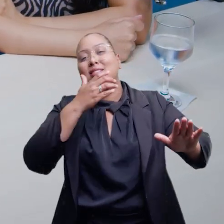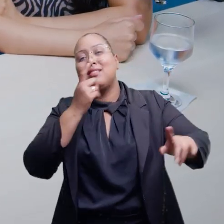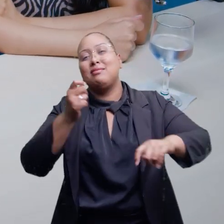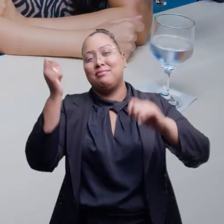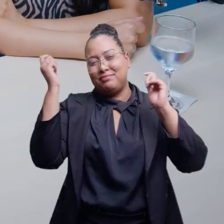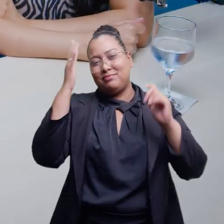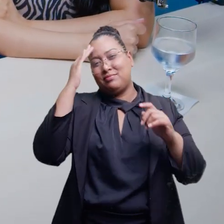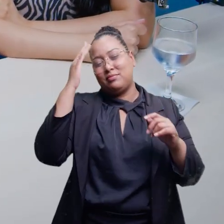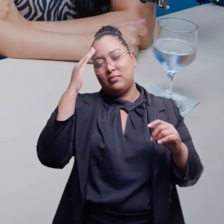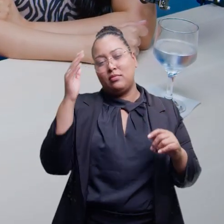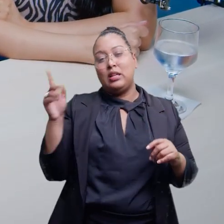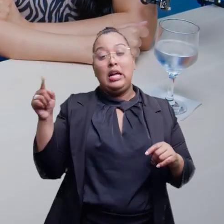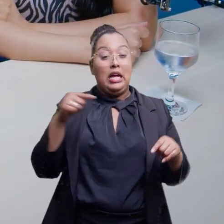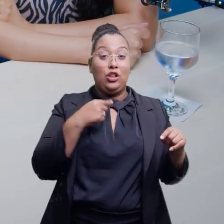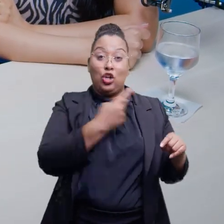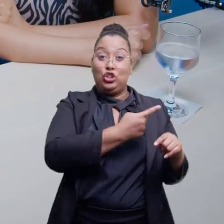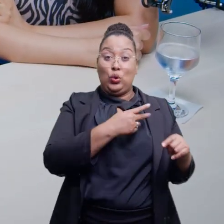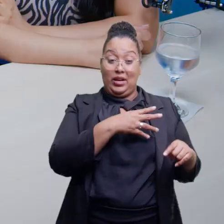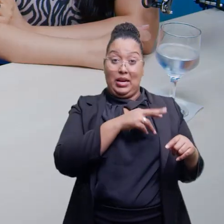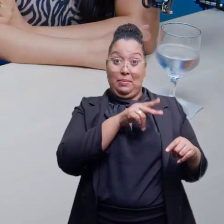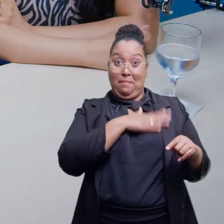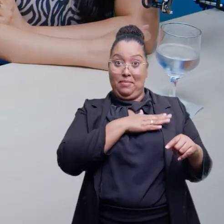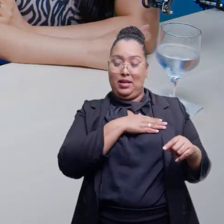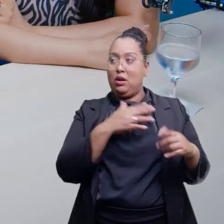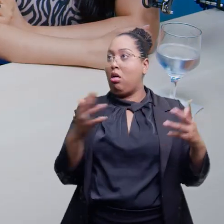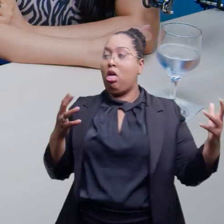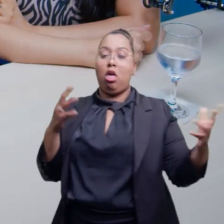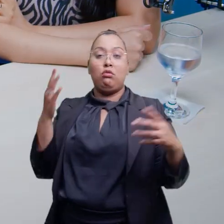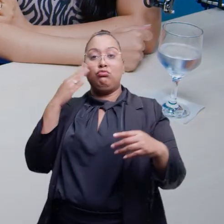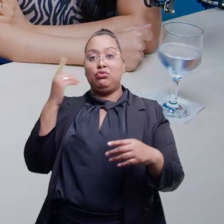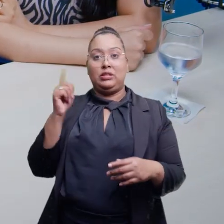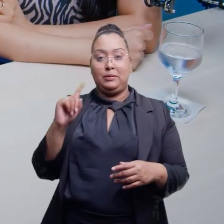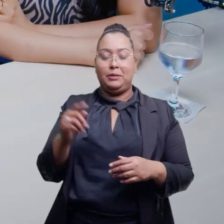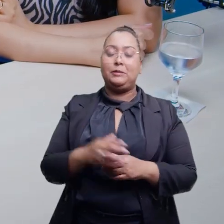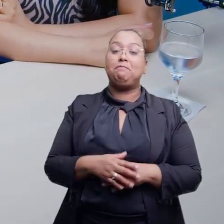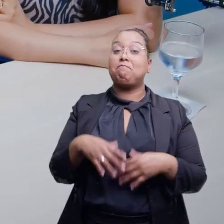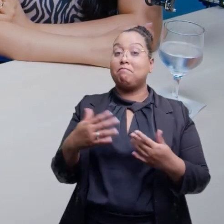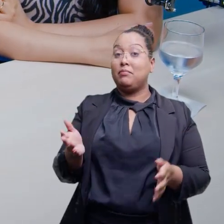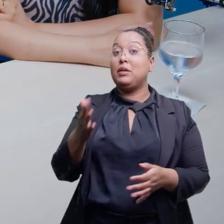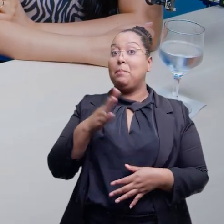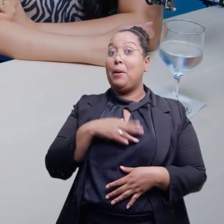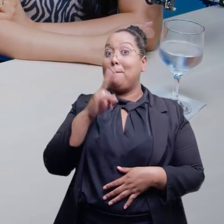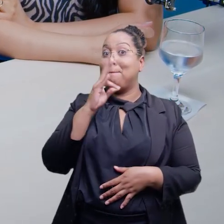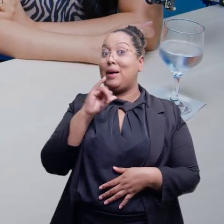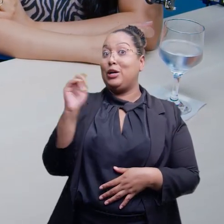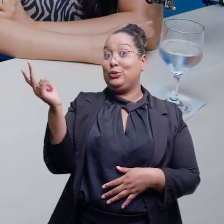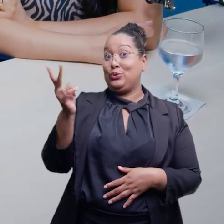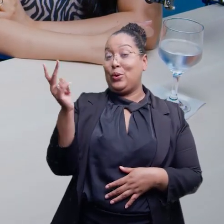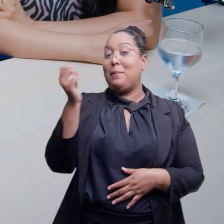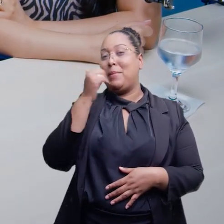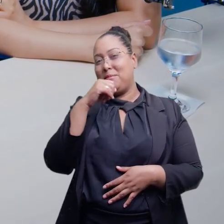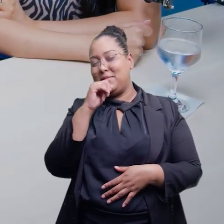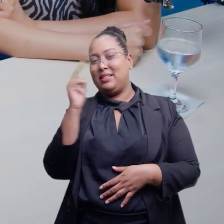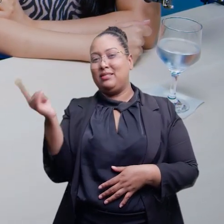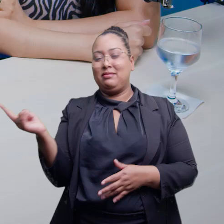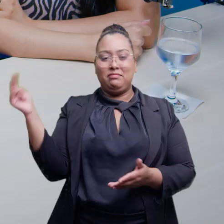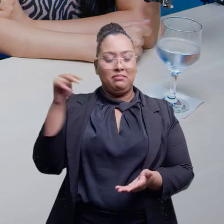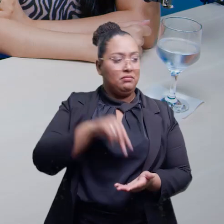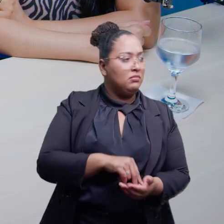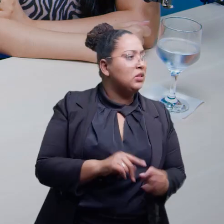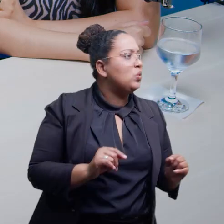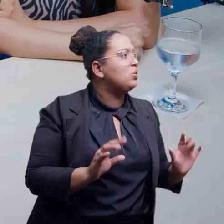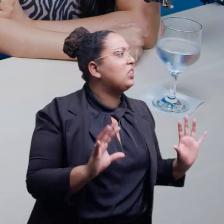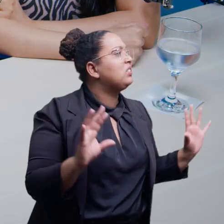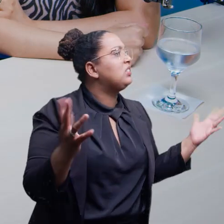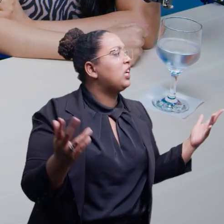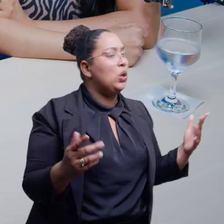onde passar. E aí ela foi com o meu pai, né, o Fernando e a Lilian. E aí, chegando lá, ela, o que que